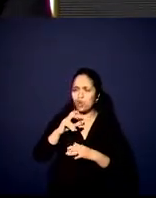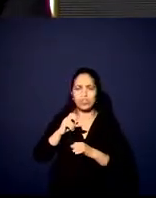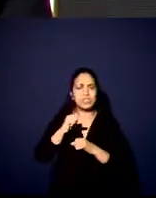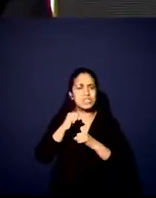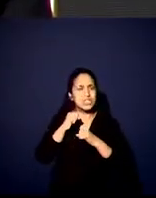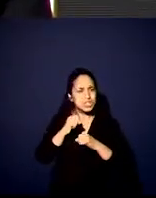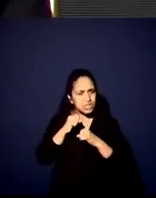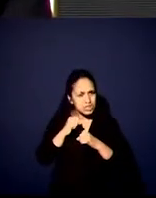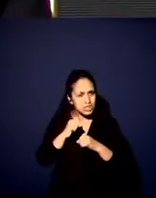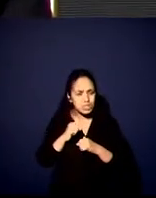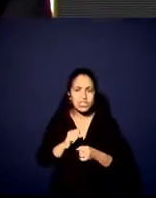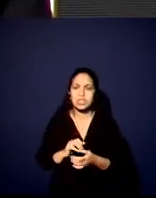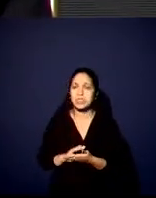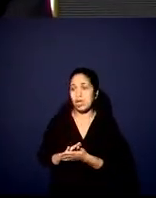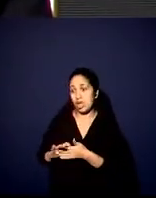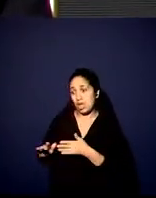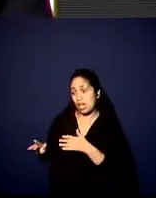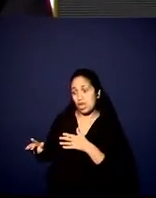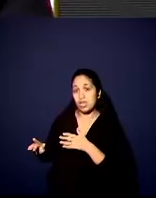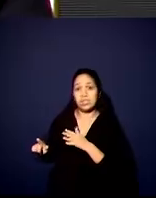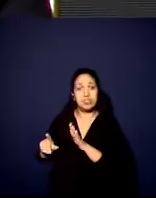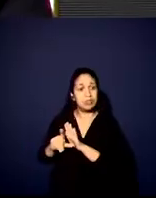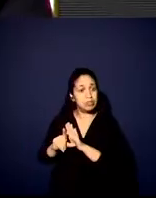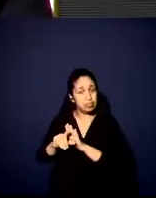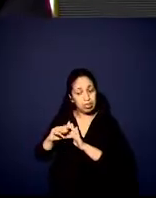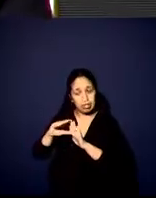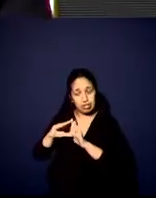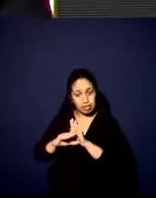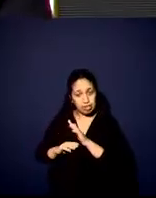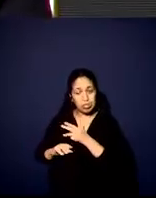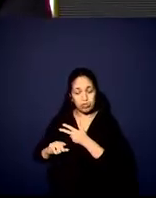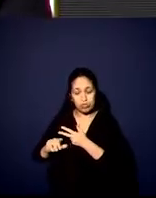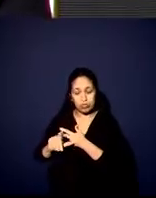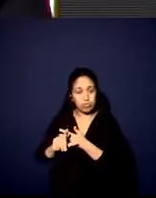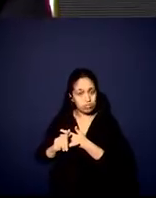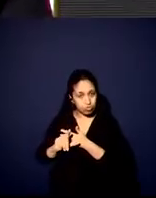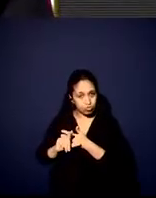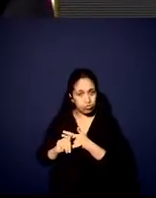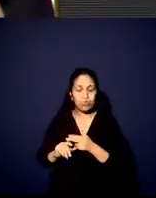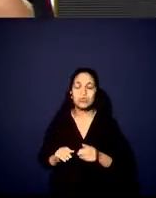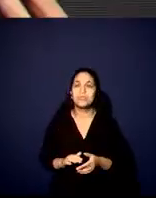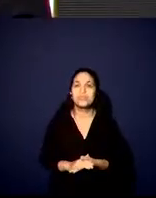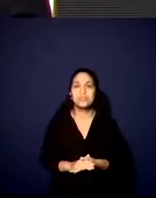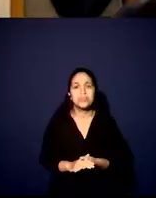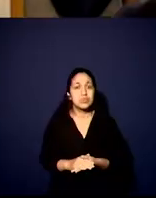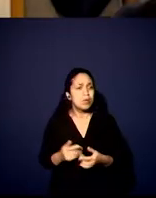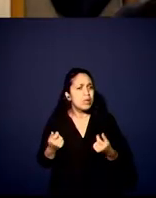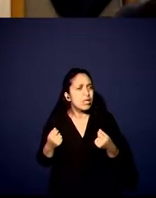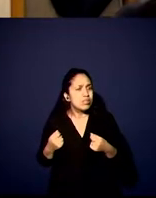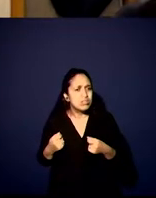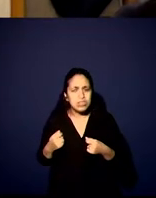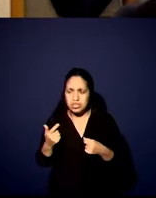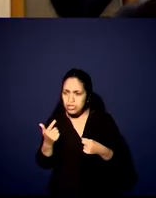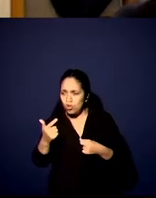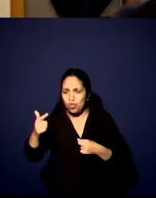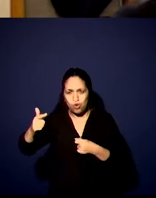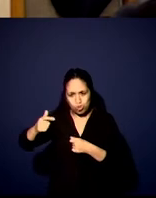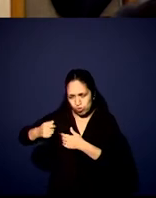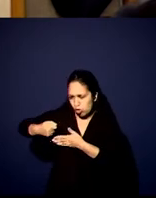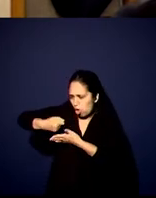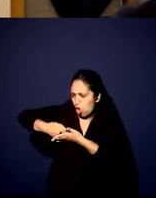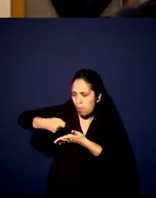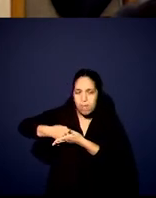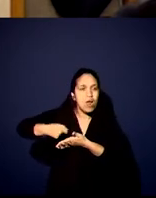a função Legislativa a gente tem que ter uma cobrança externa muito forte